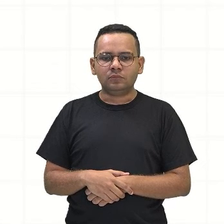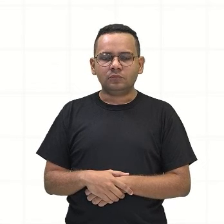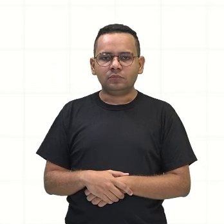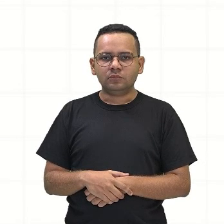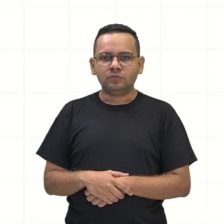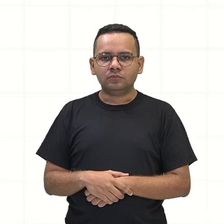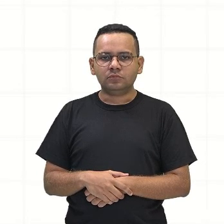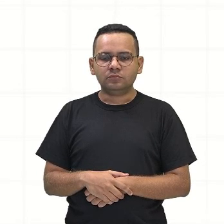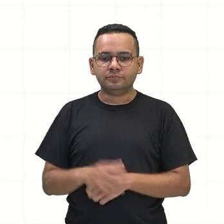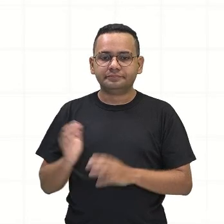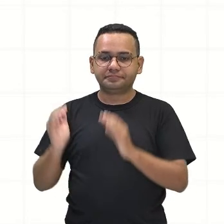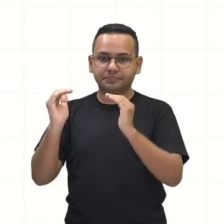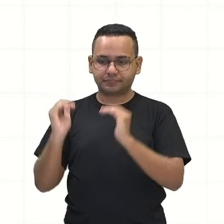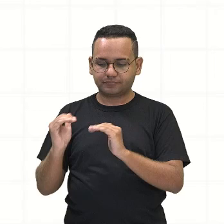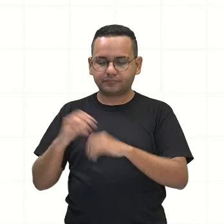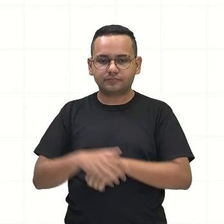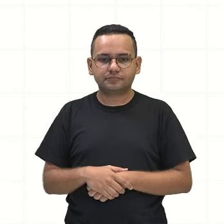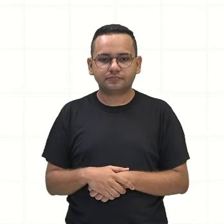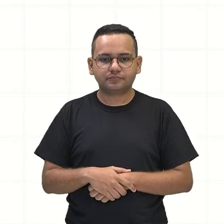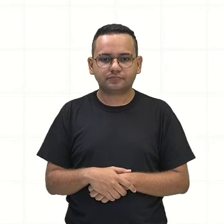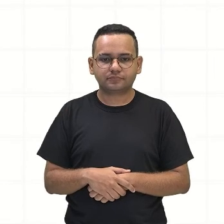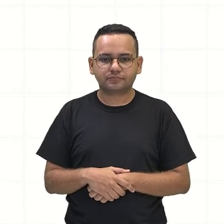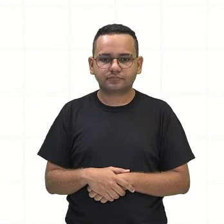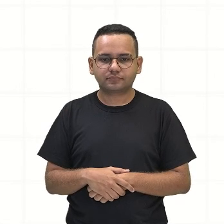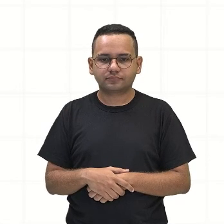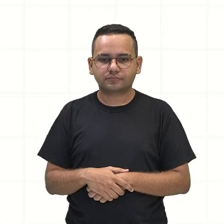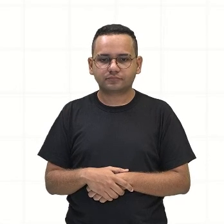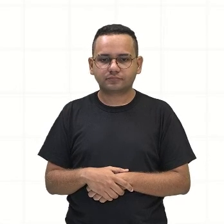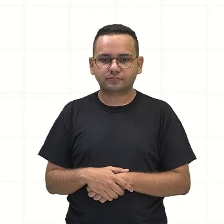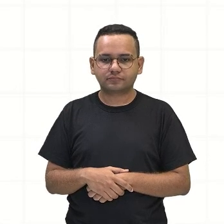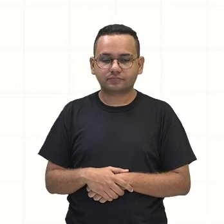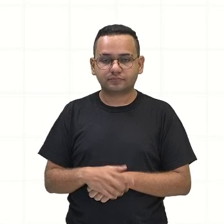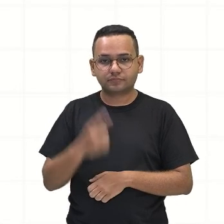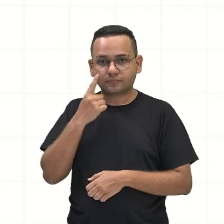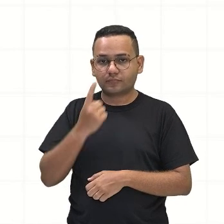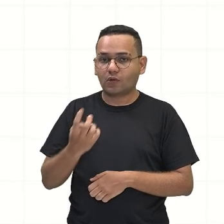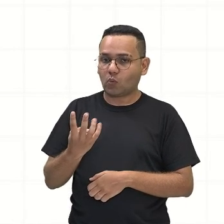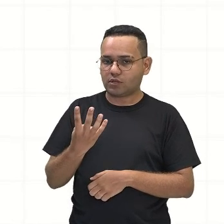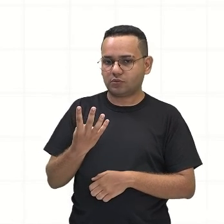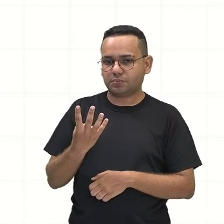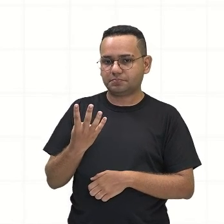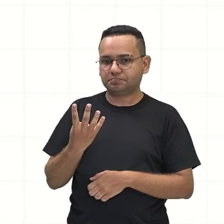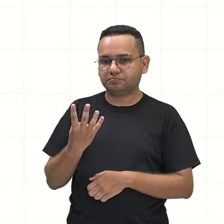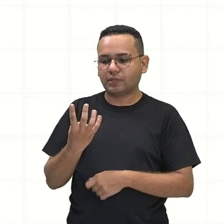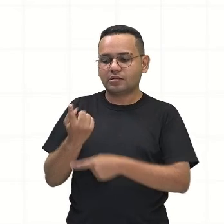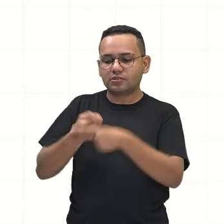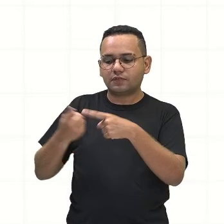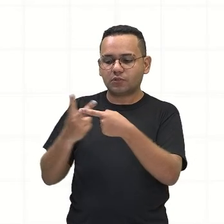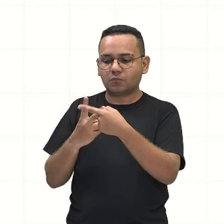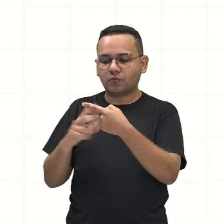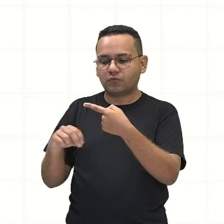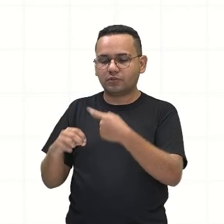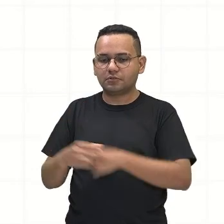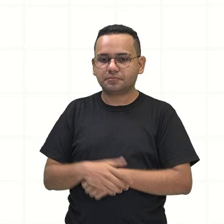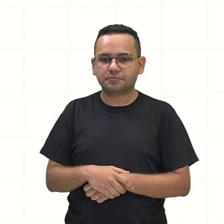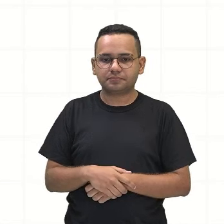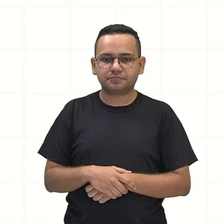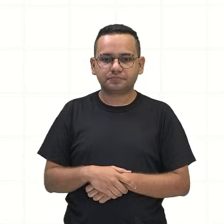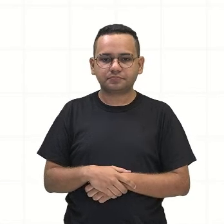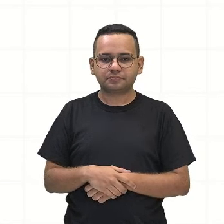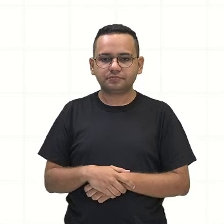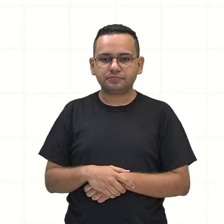A mesma coisa que... Quanto que vai dar aqui? Vai pegar 4 e dividir por 20